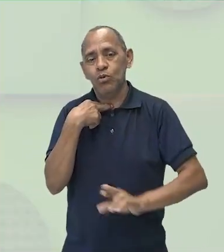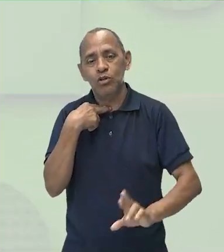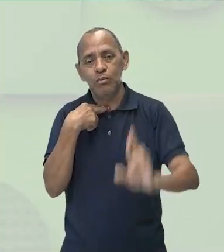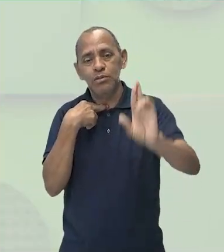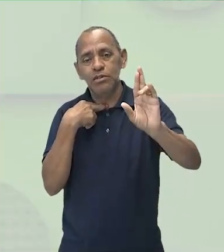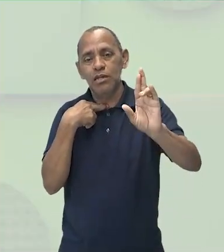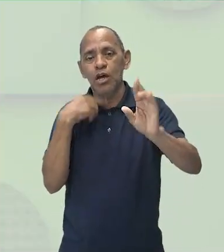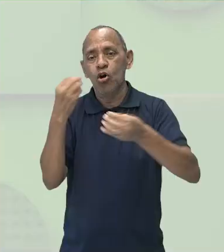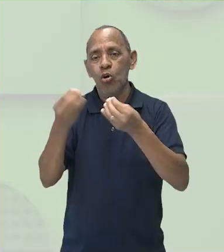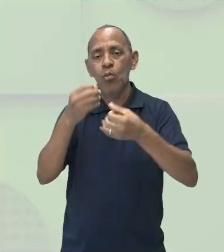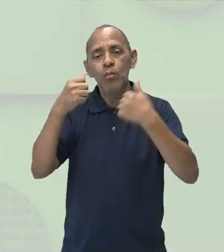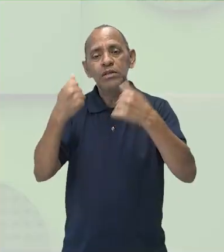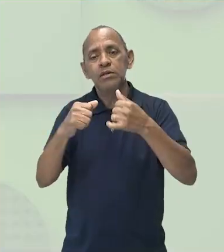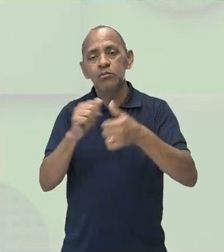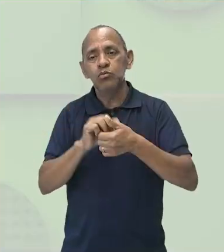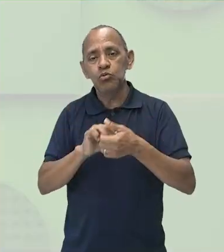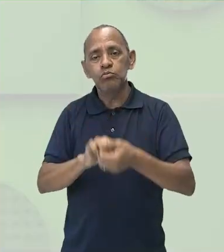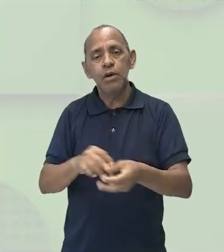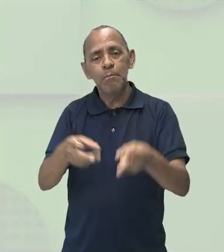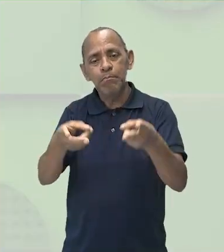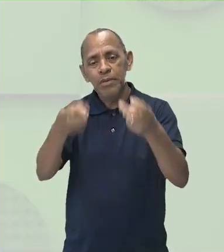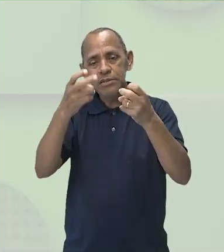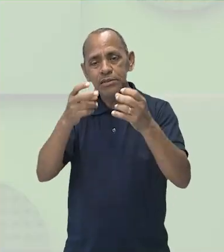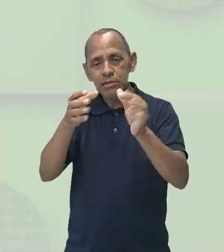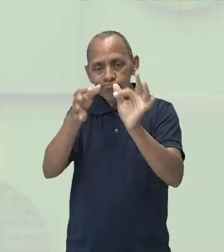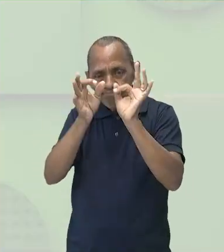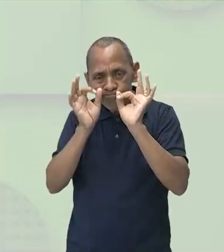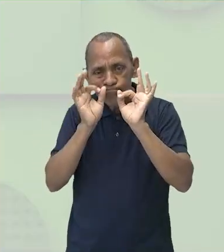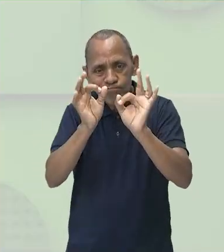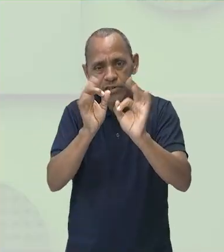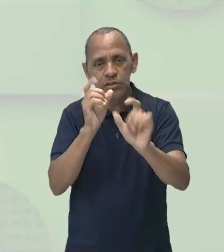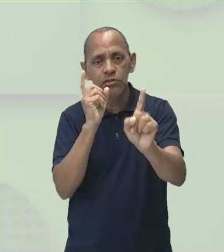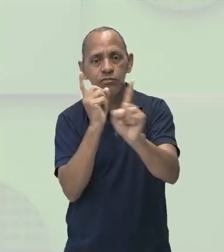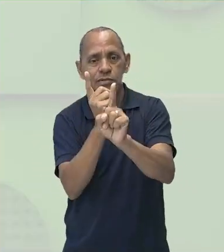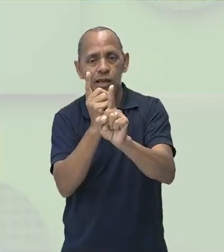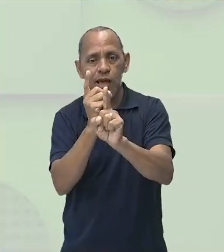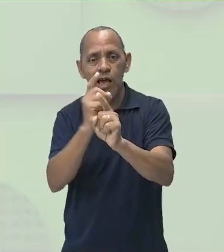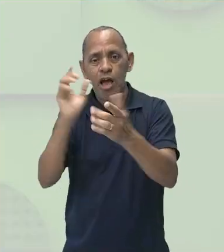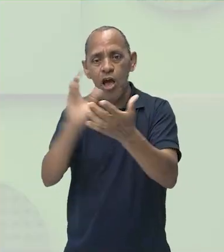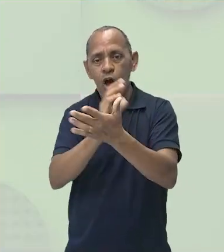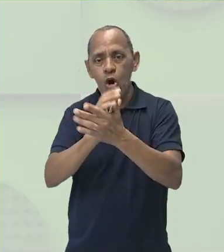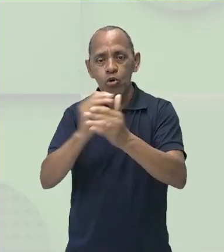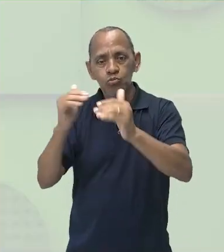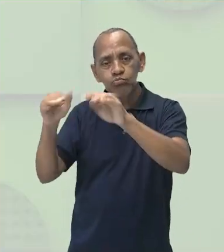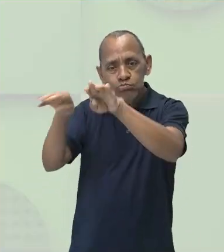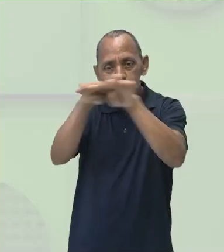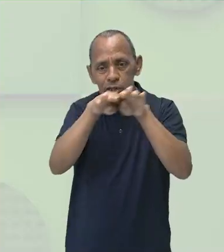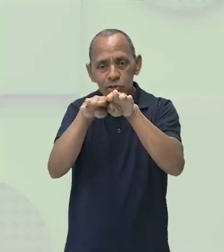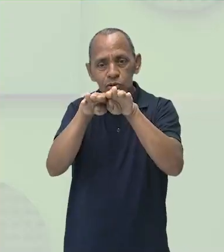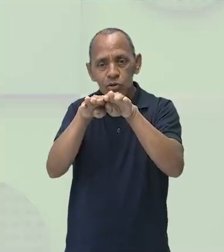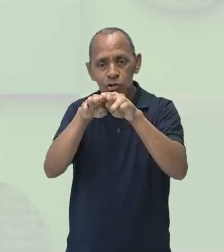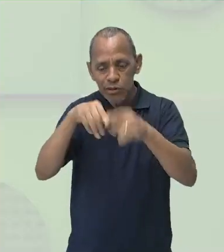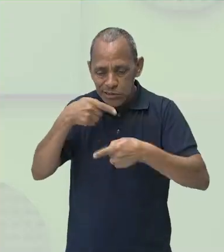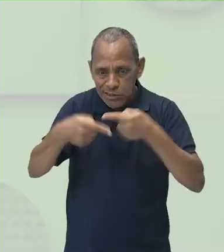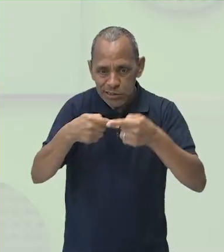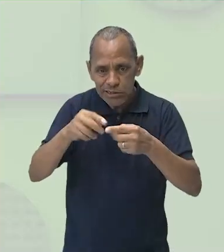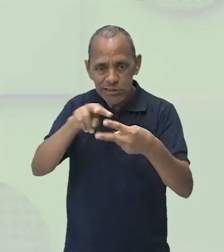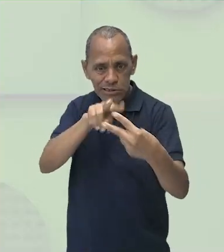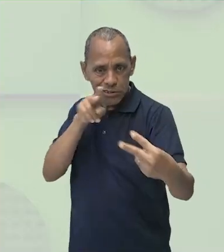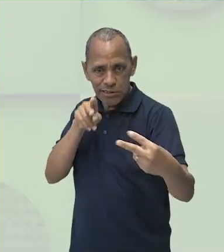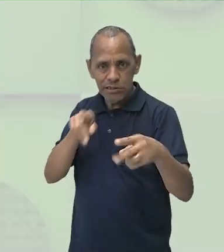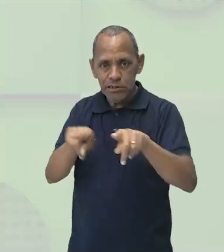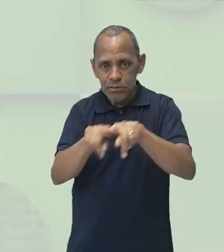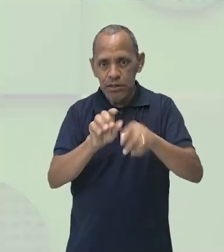Com isso, precisamos de um olhar mais atento para identificar certos padrões de herança. Vamos